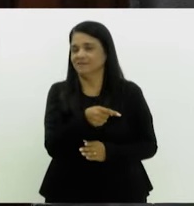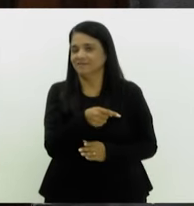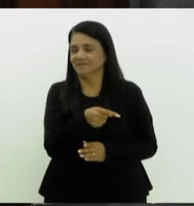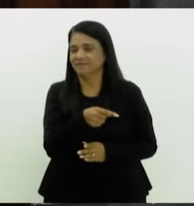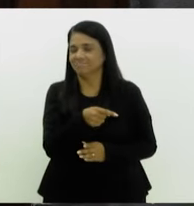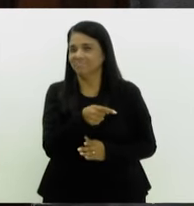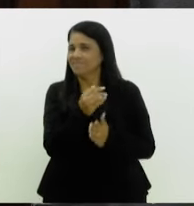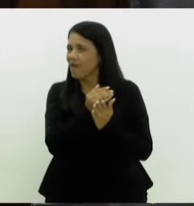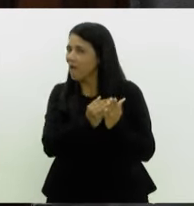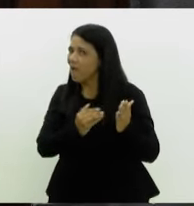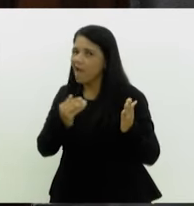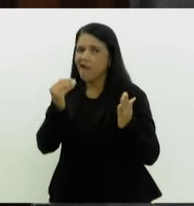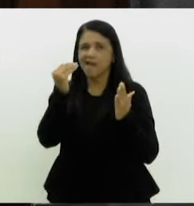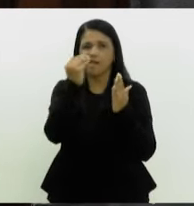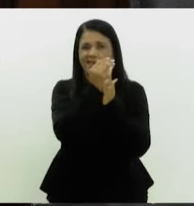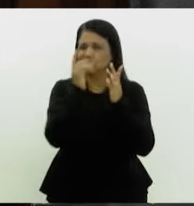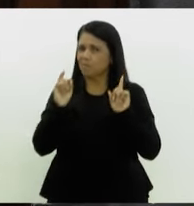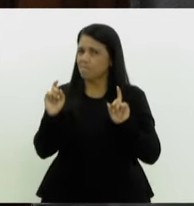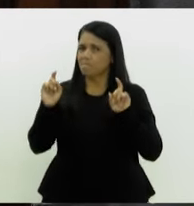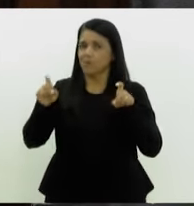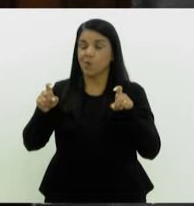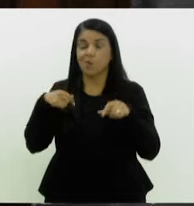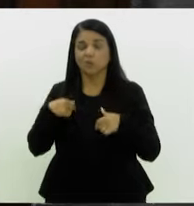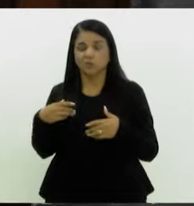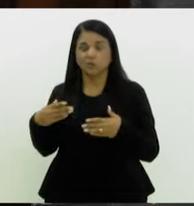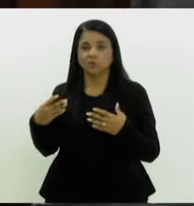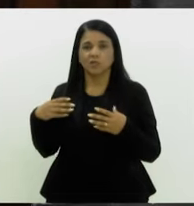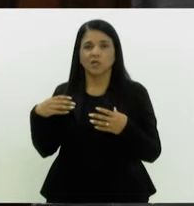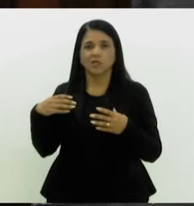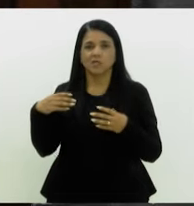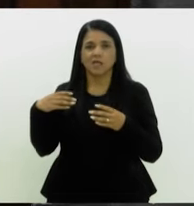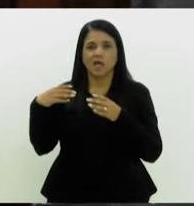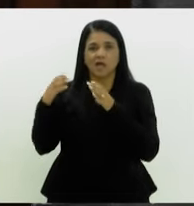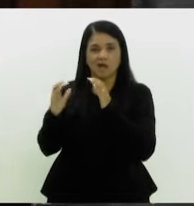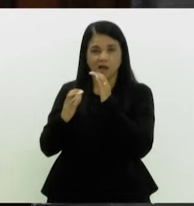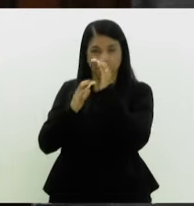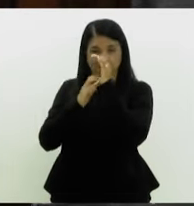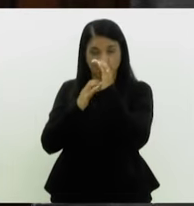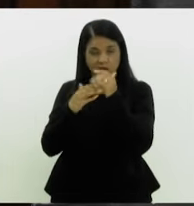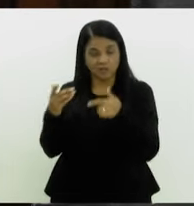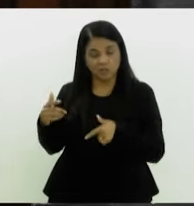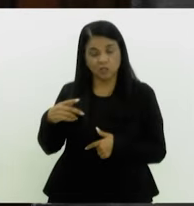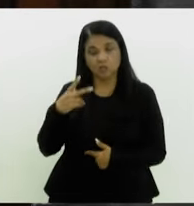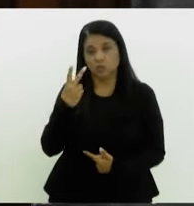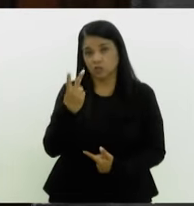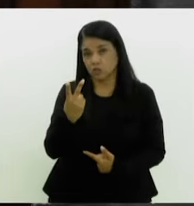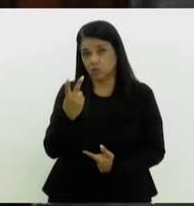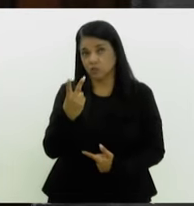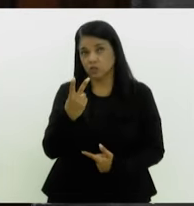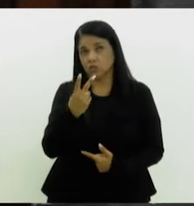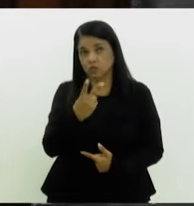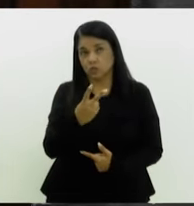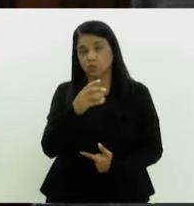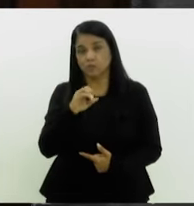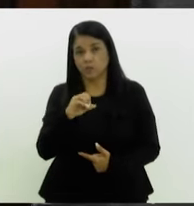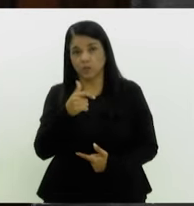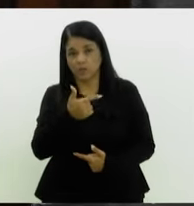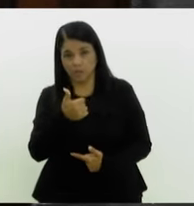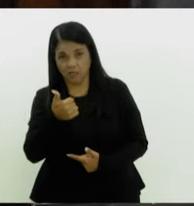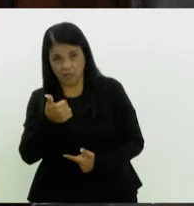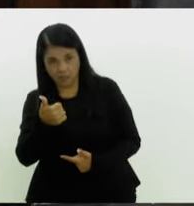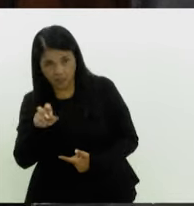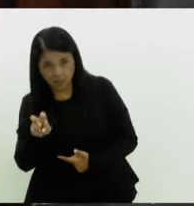além do mandato quando eu cheguei na Câmara eu cheguei em em 2015 e era tão interessante